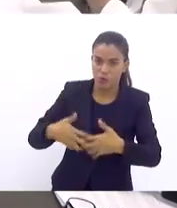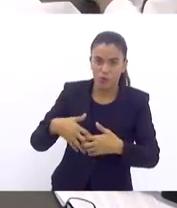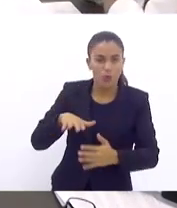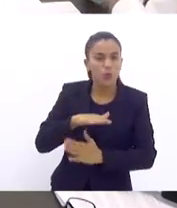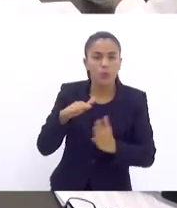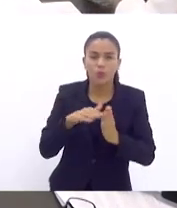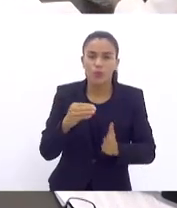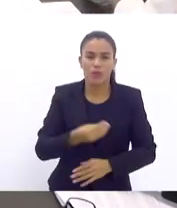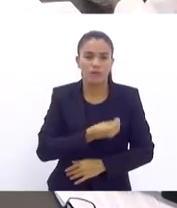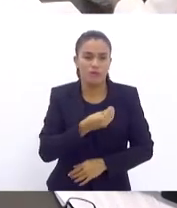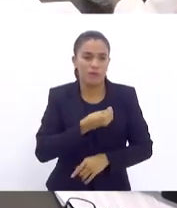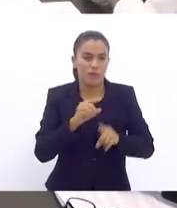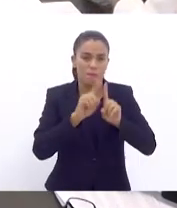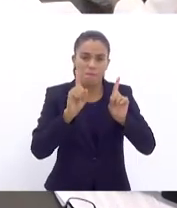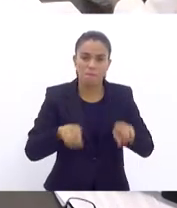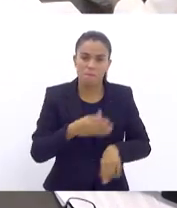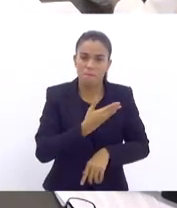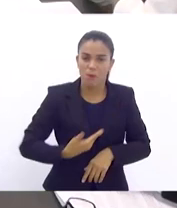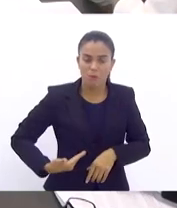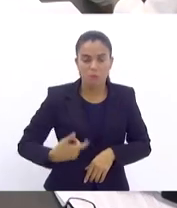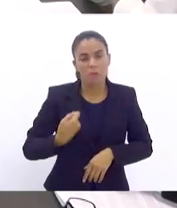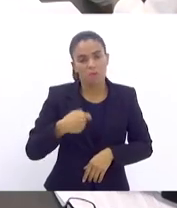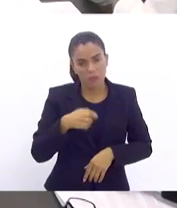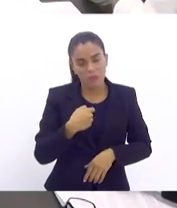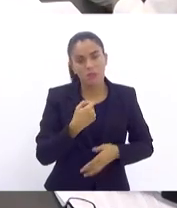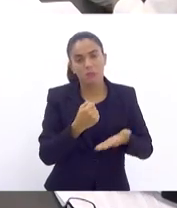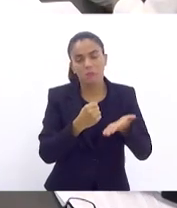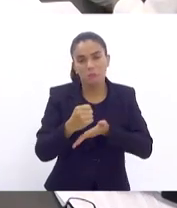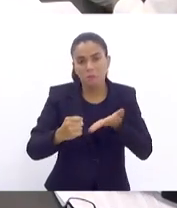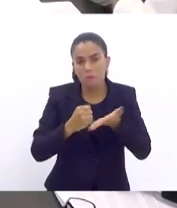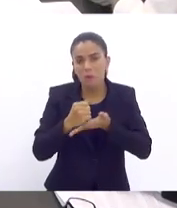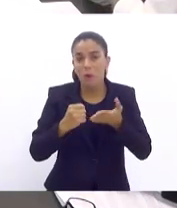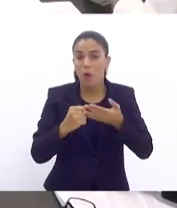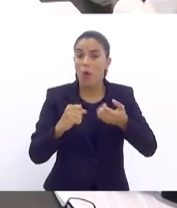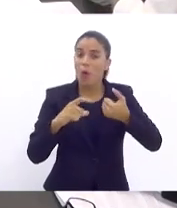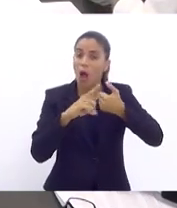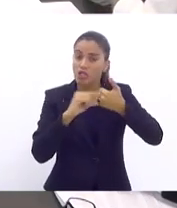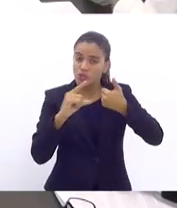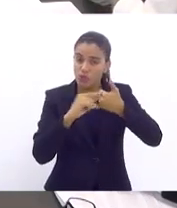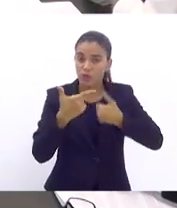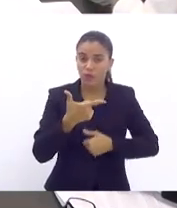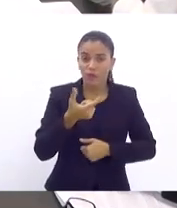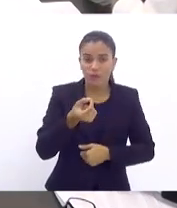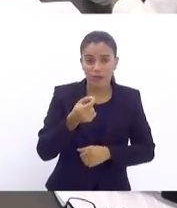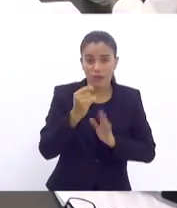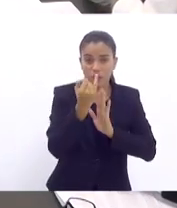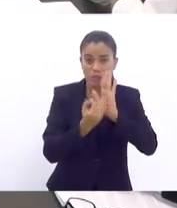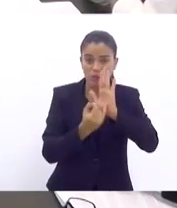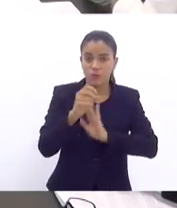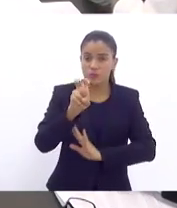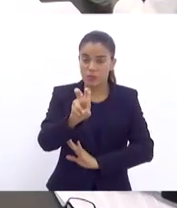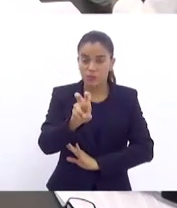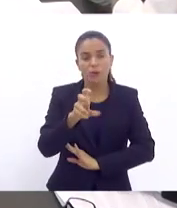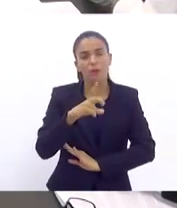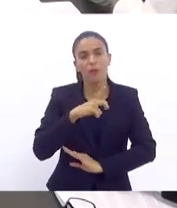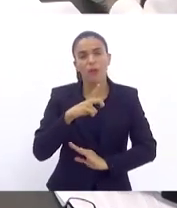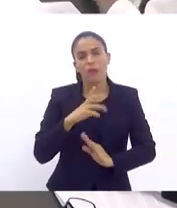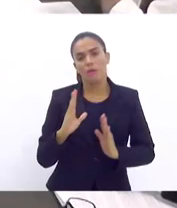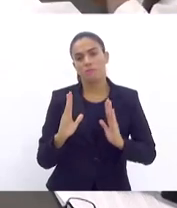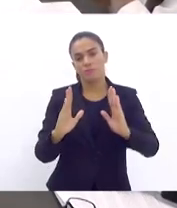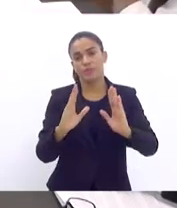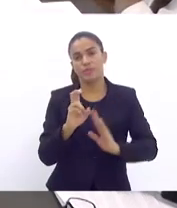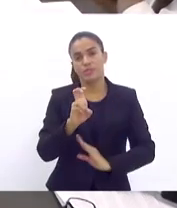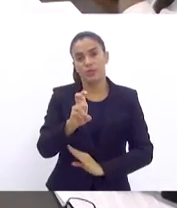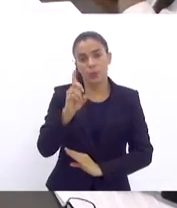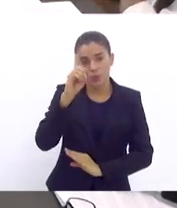pública ter publicação e a gente parte do pressuposto que o 20 inciso 5 a mesa tem cinco dias aí óbvio não tô me